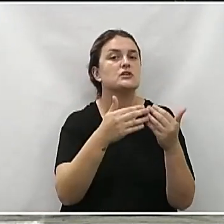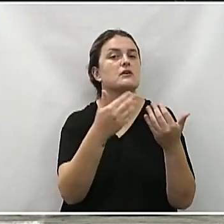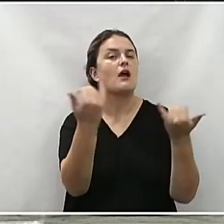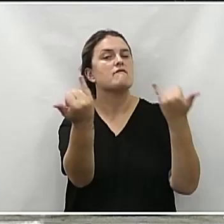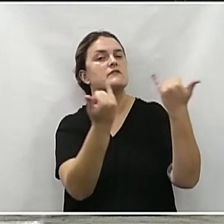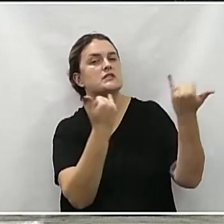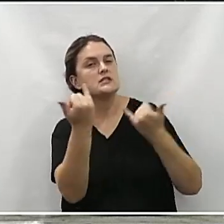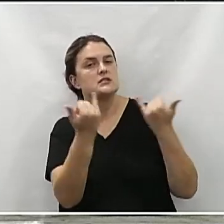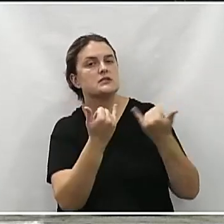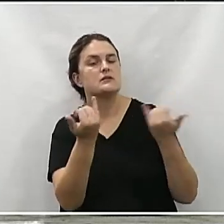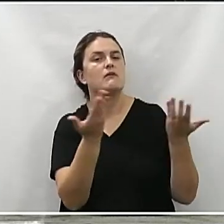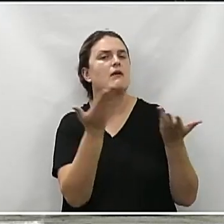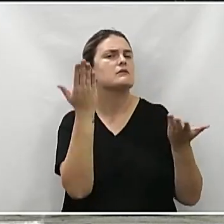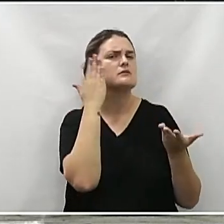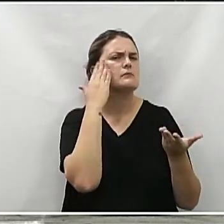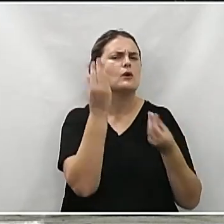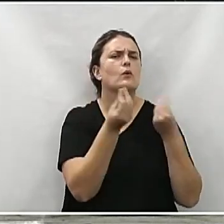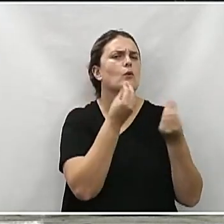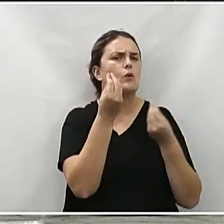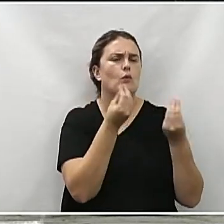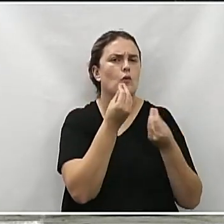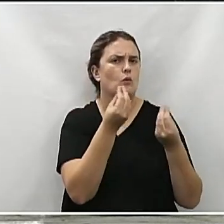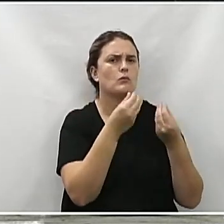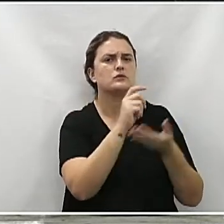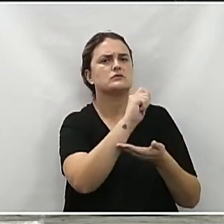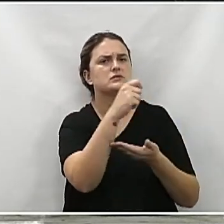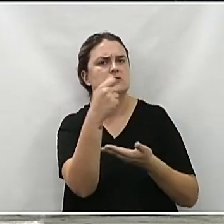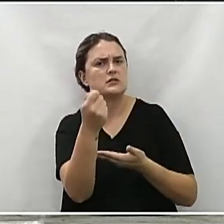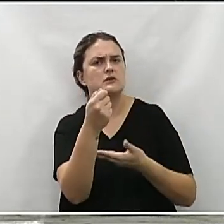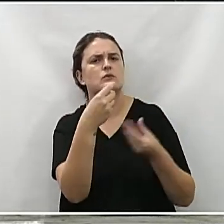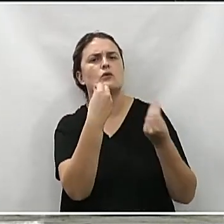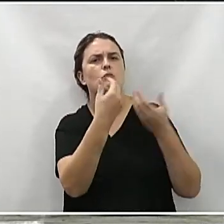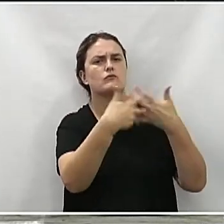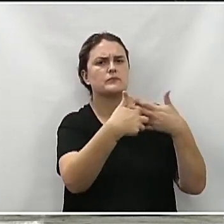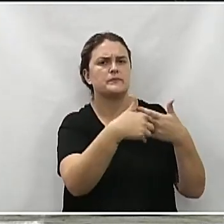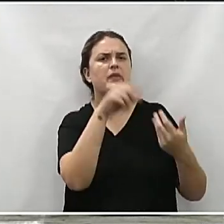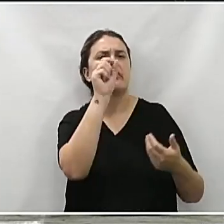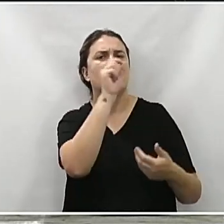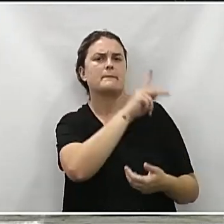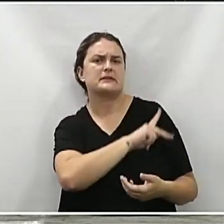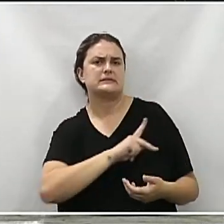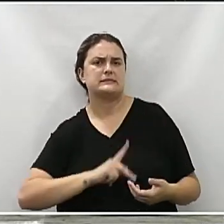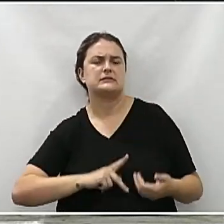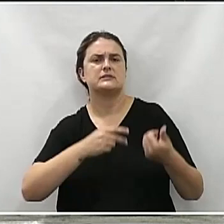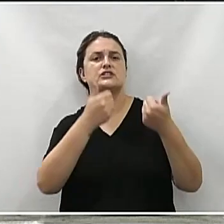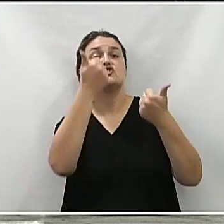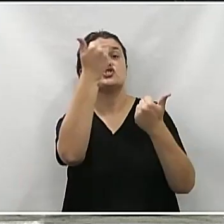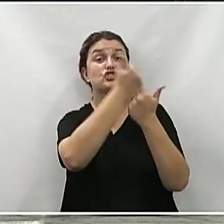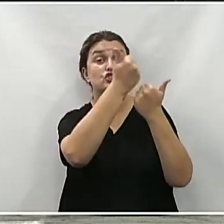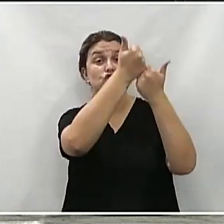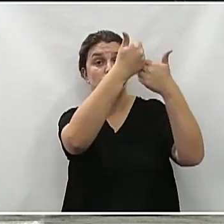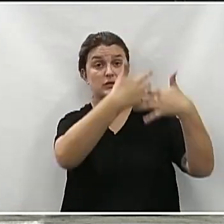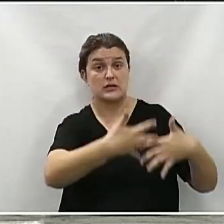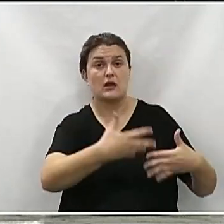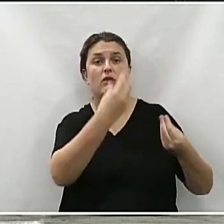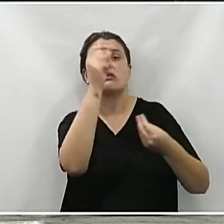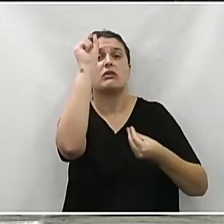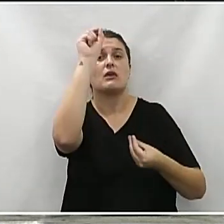uma relação de como estavam todas as associações quem eram seus presidentes como estava a situação